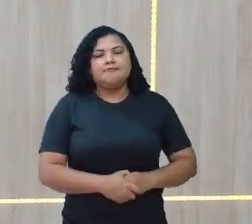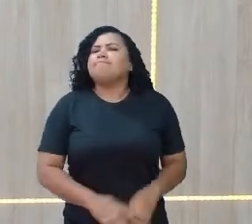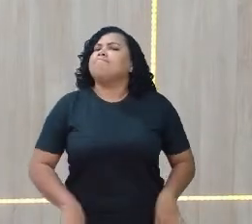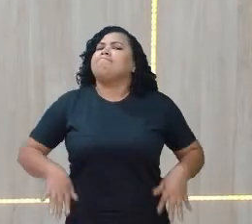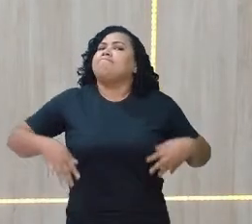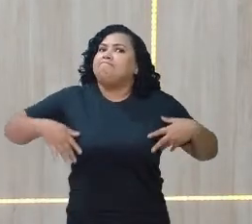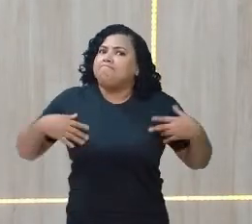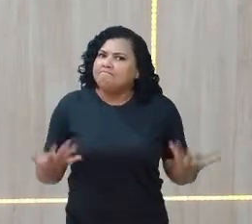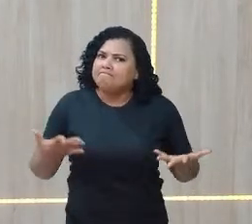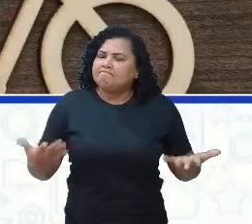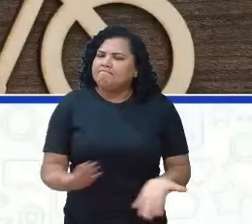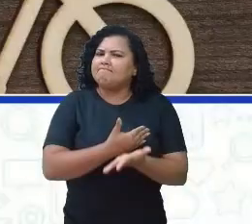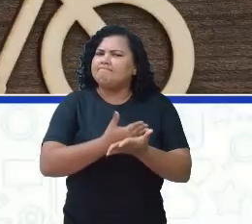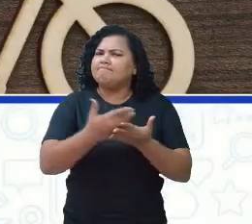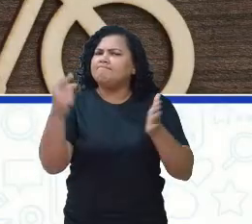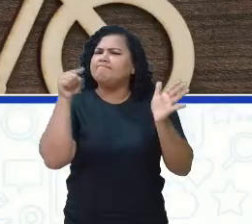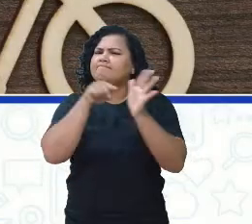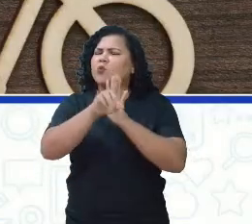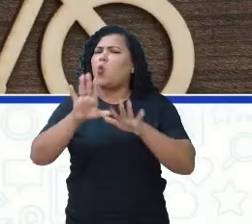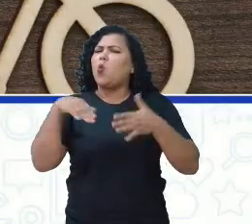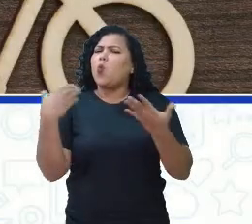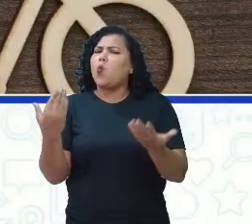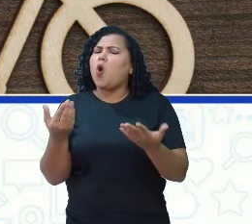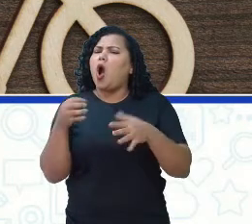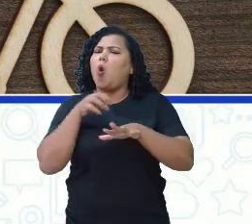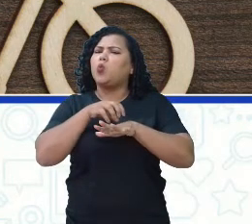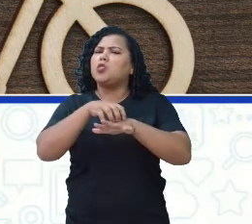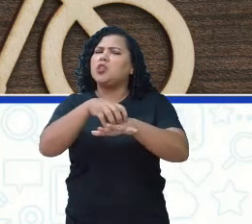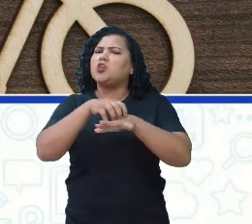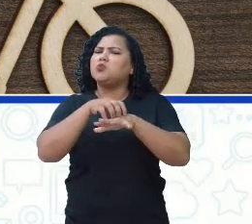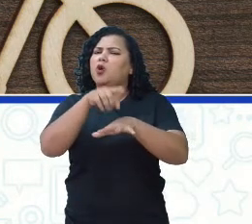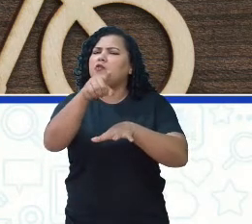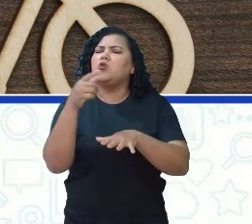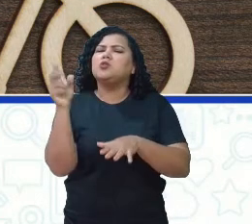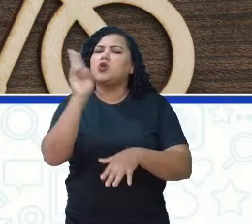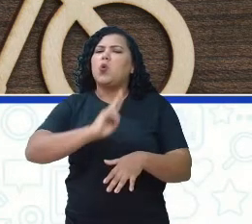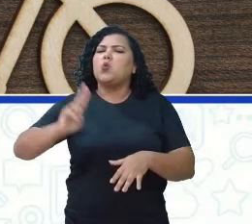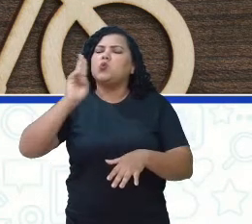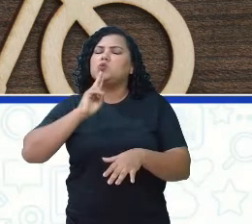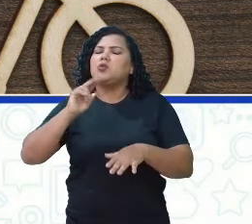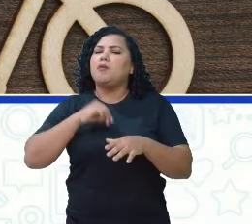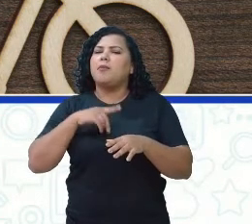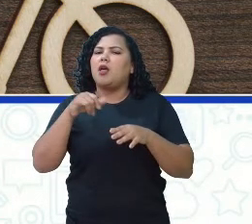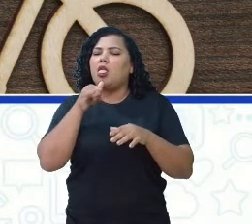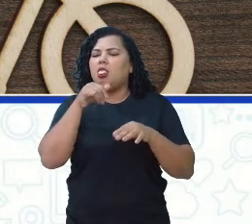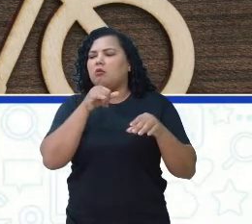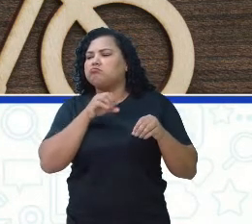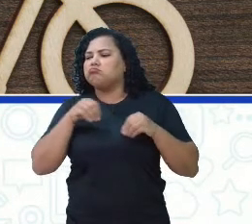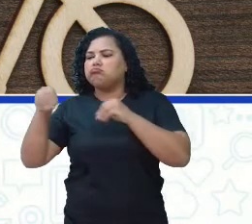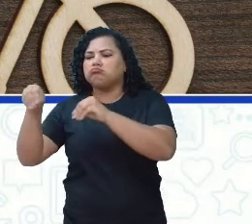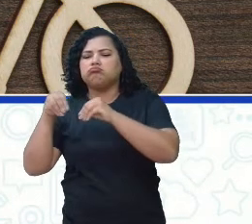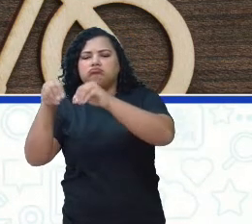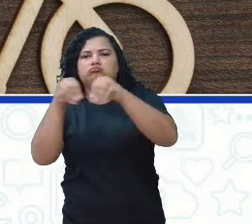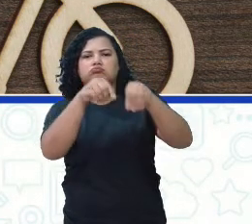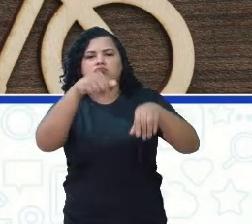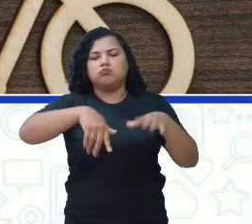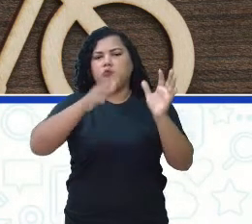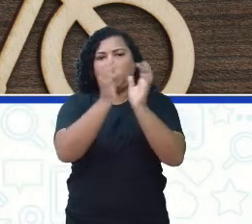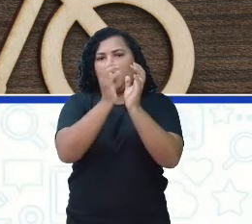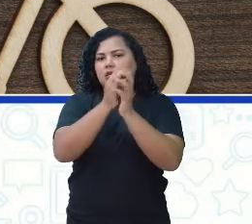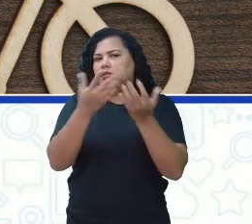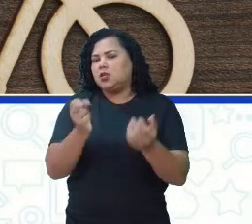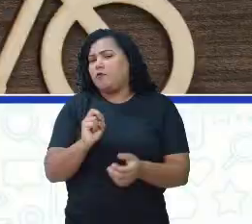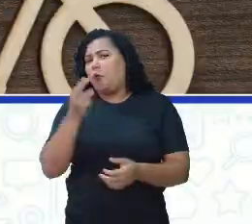para vocês, né? Que meio de transporte vocês utilizam, né, para se deslocar, né, pela cidade do Recife, ou se você mora na